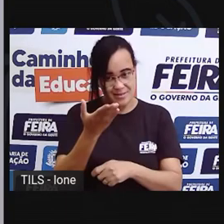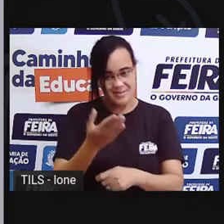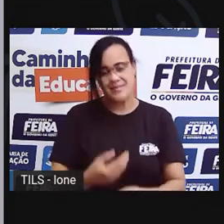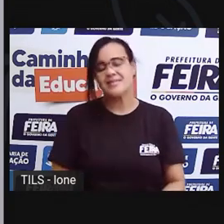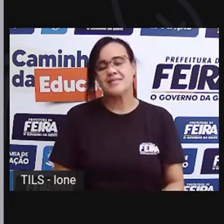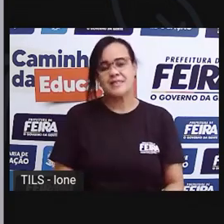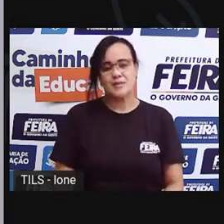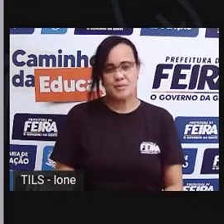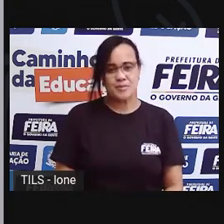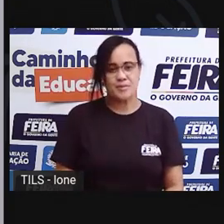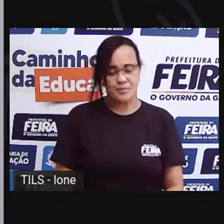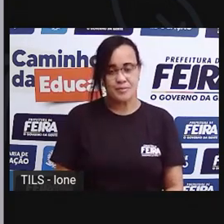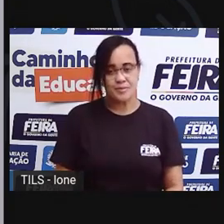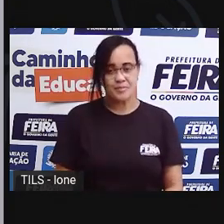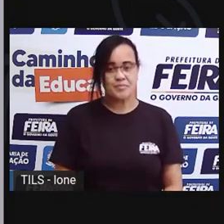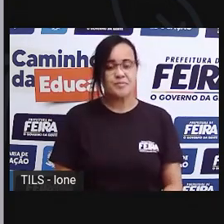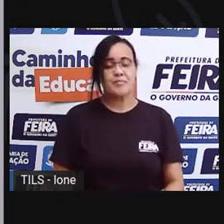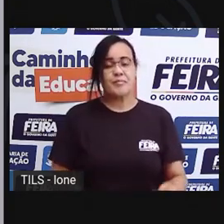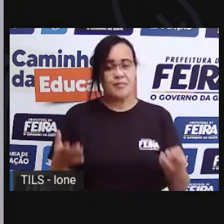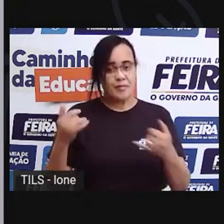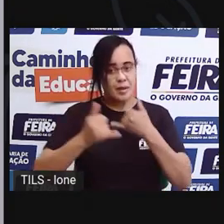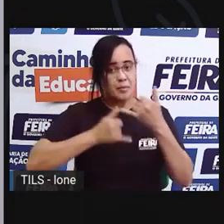A gente vai fazer o quebra-cabeça, tá bom?